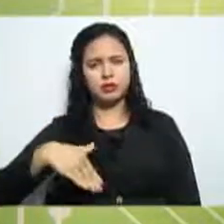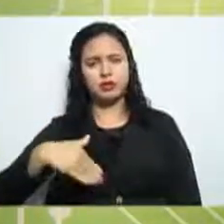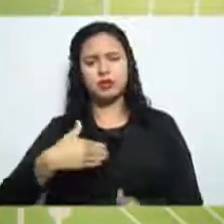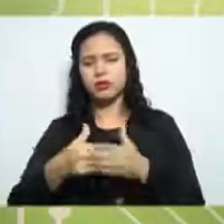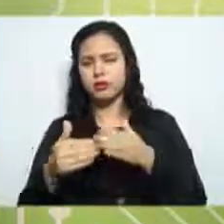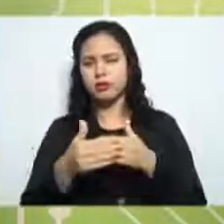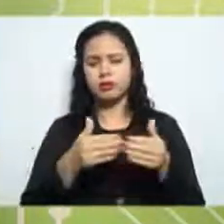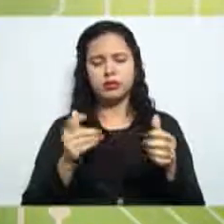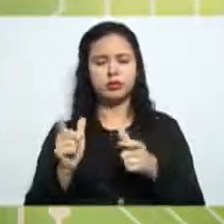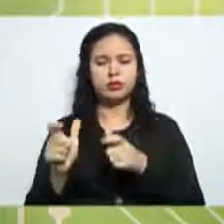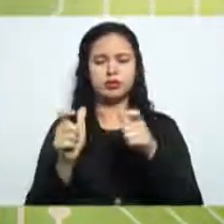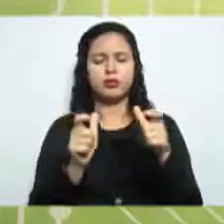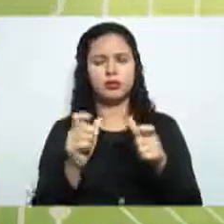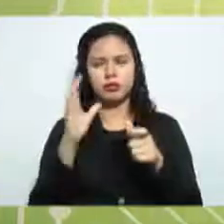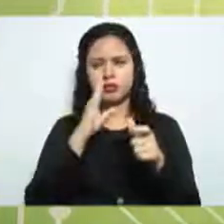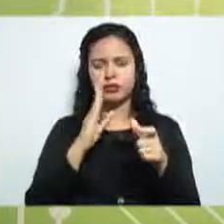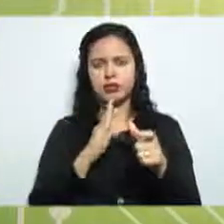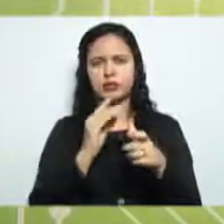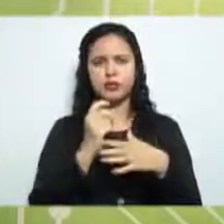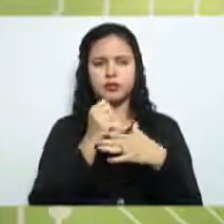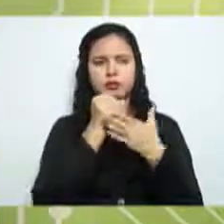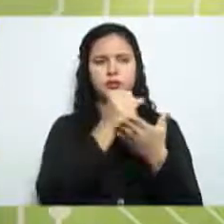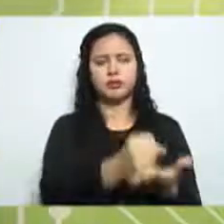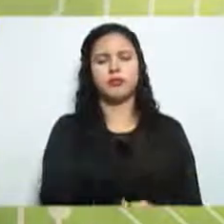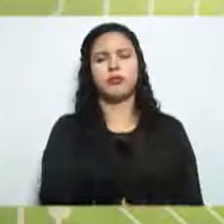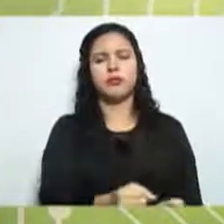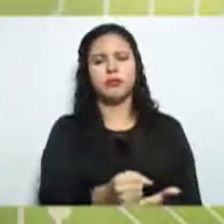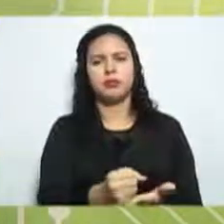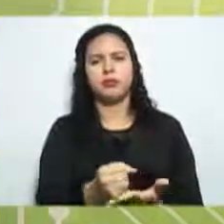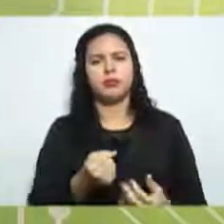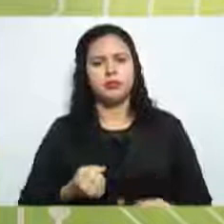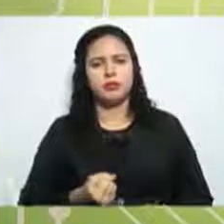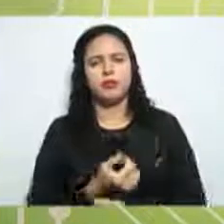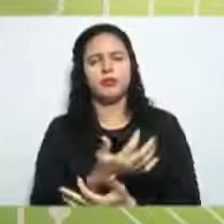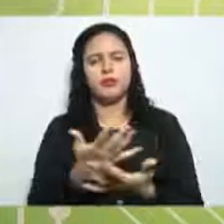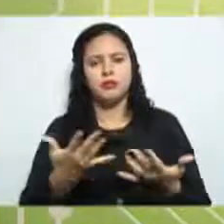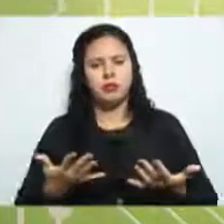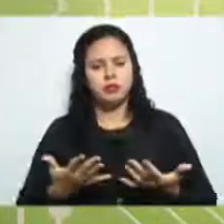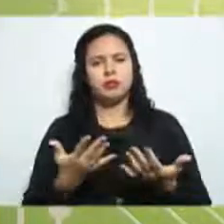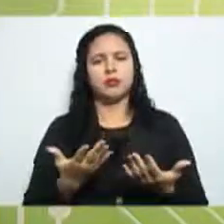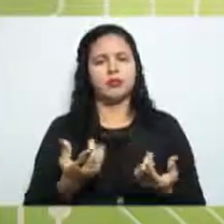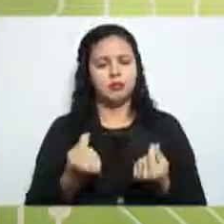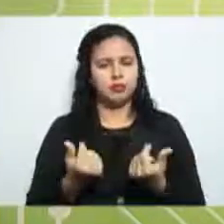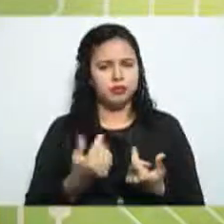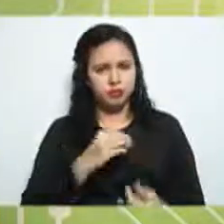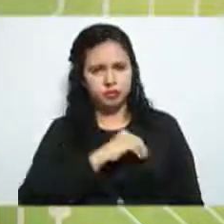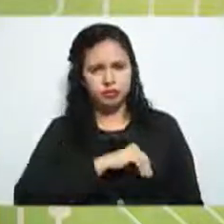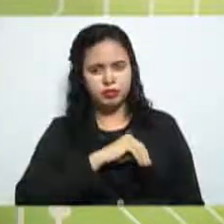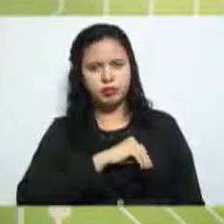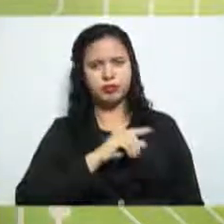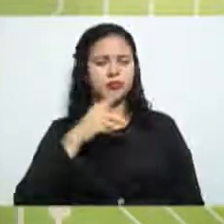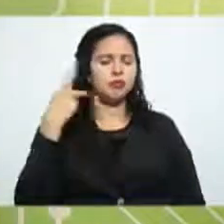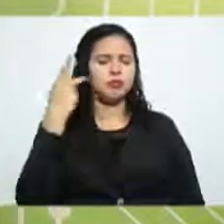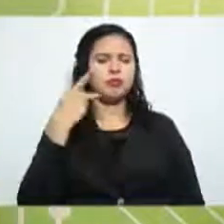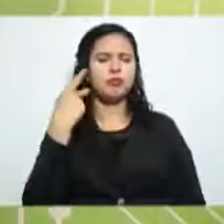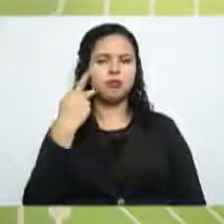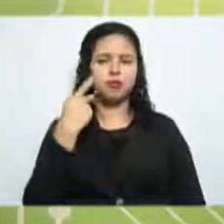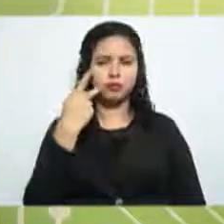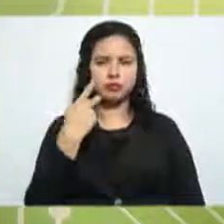outra região do Brasil. Isso acabou tendo uma grande função de distribuição de renda e é uma política pública de desenvolvimento